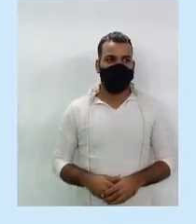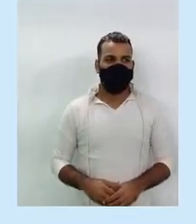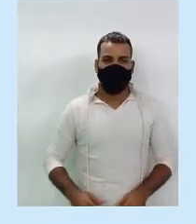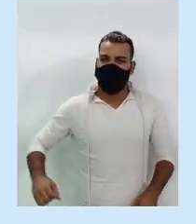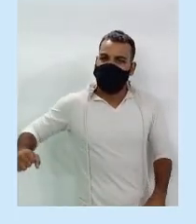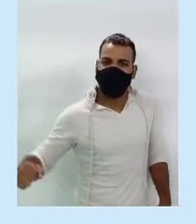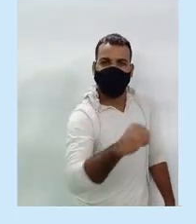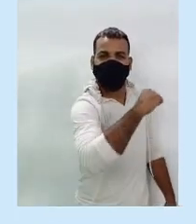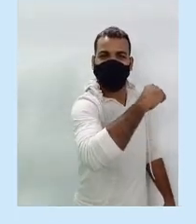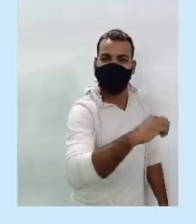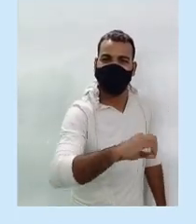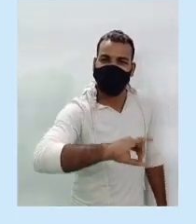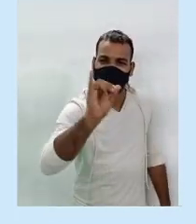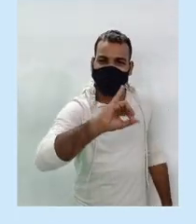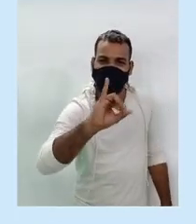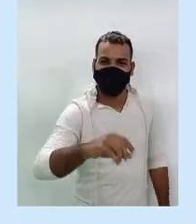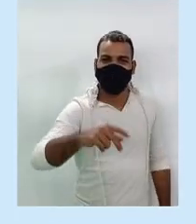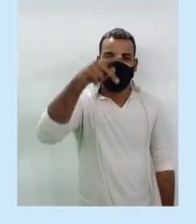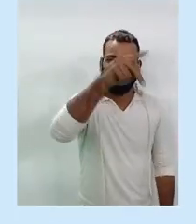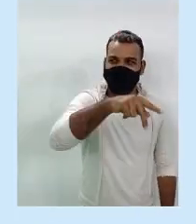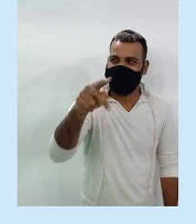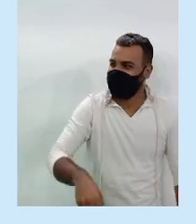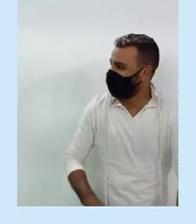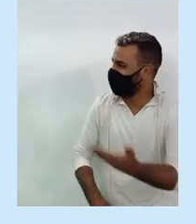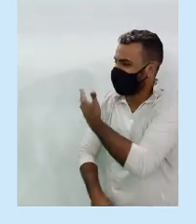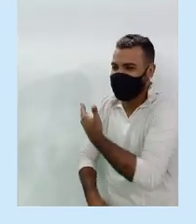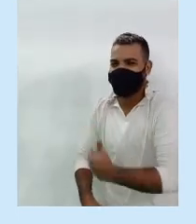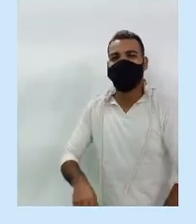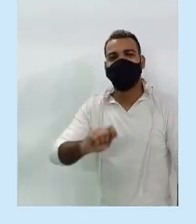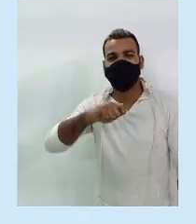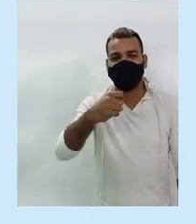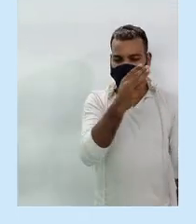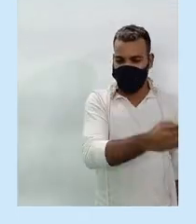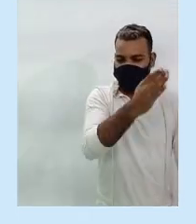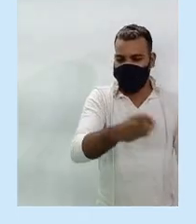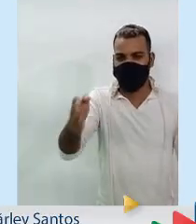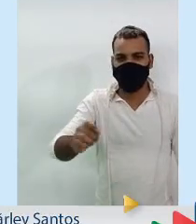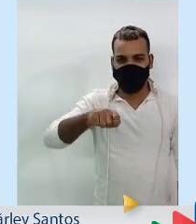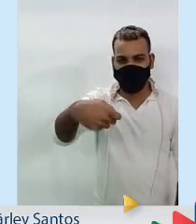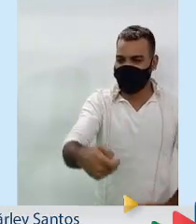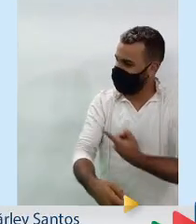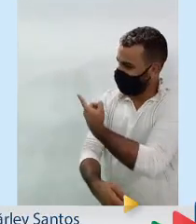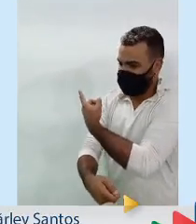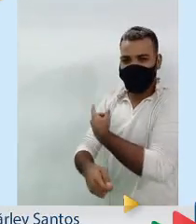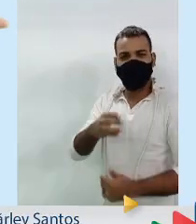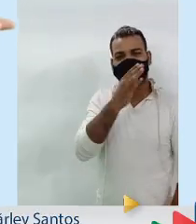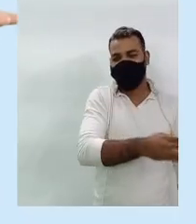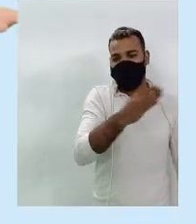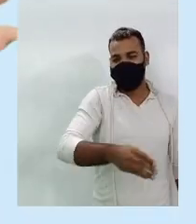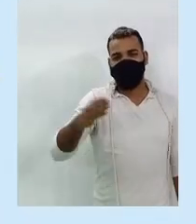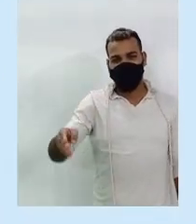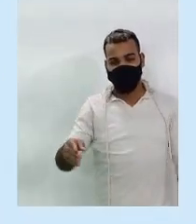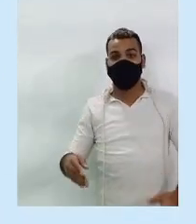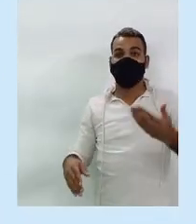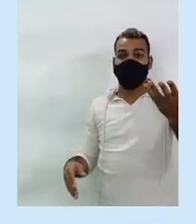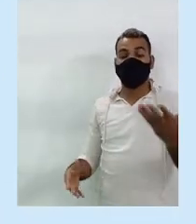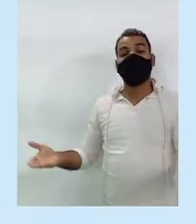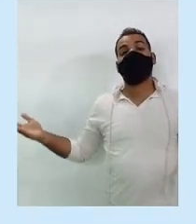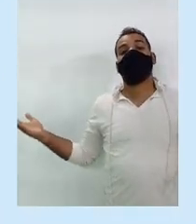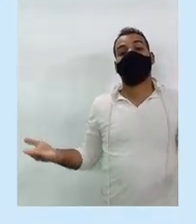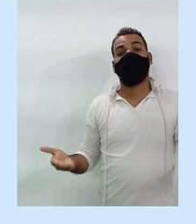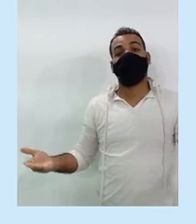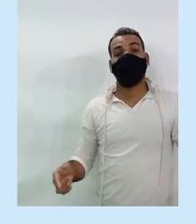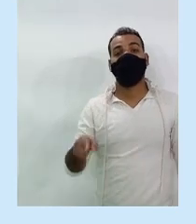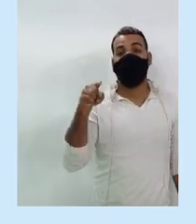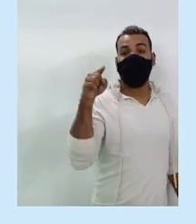Olá, estudantes! Eu sou o professor Robson Anselmo Tavares, professor de língua portuguesa, e hoje venho falar especialmente